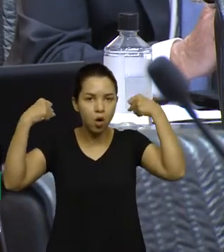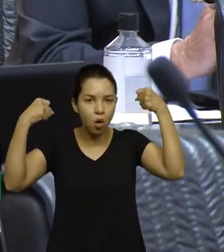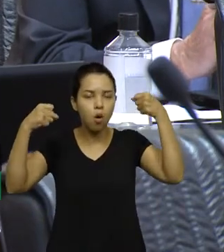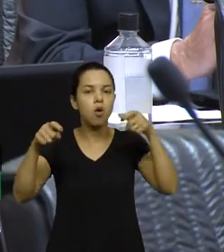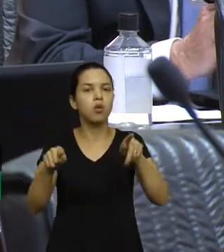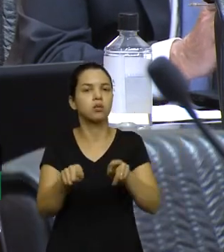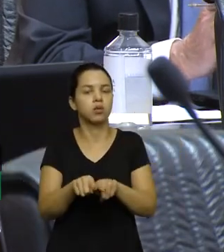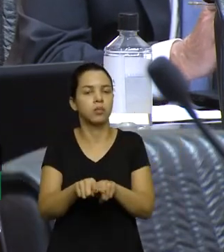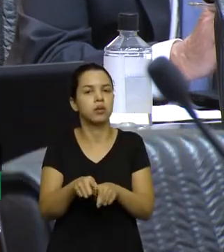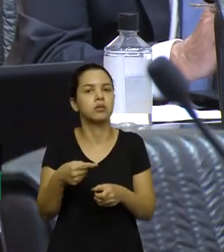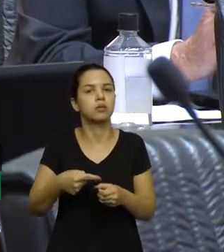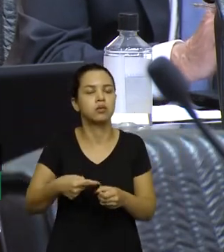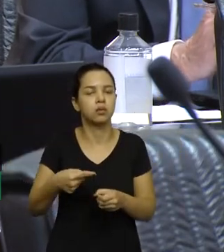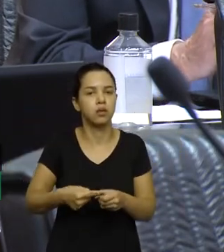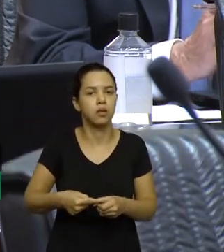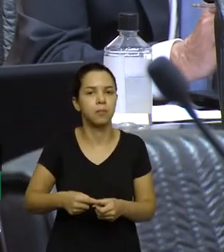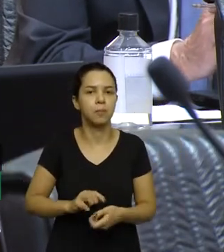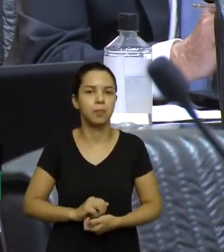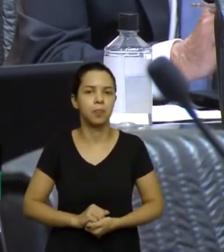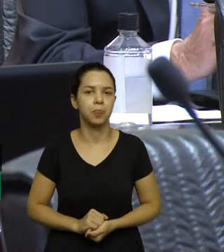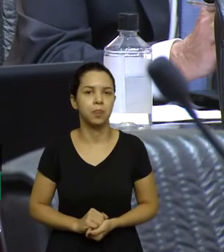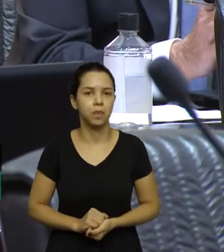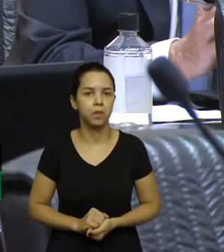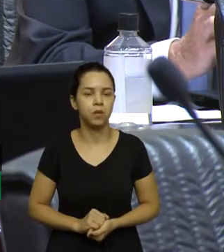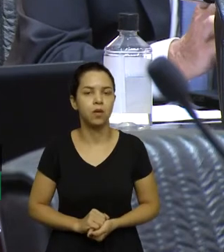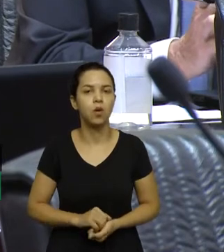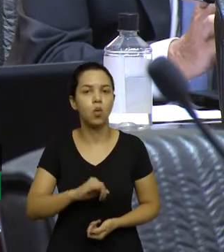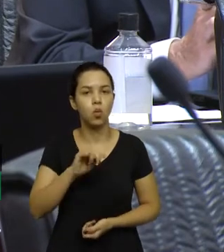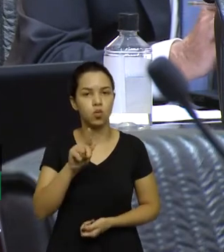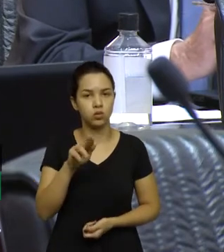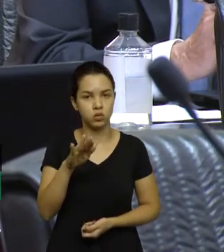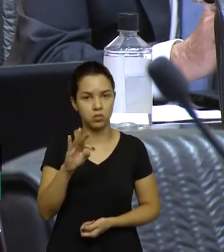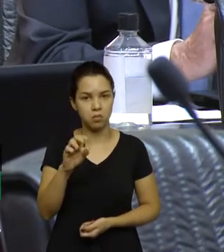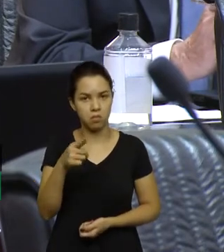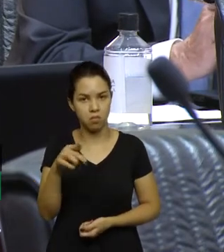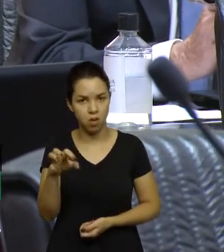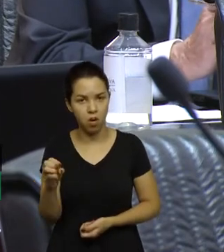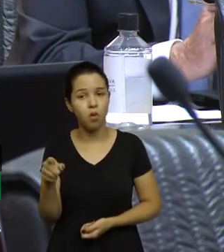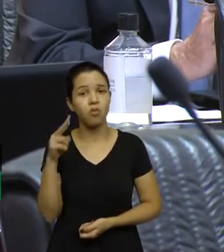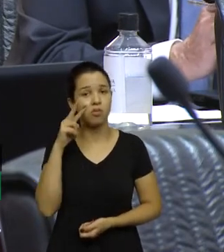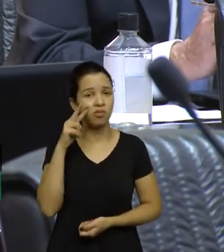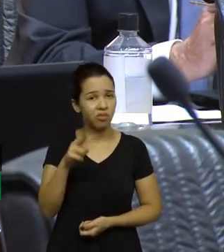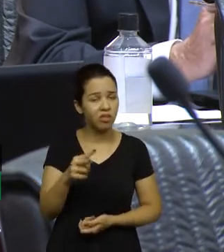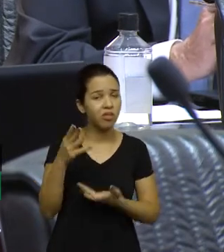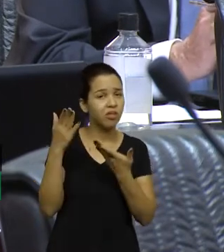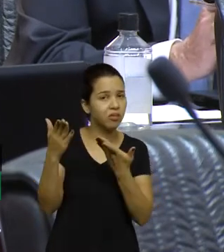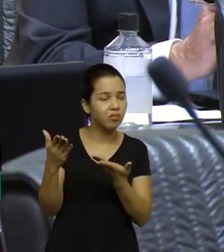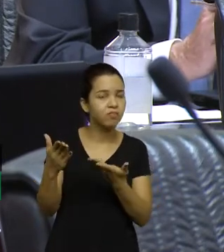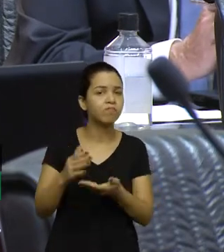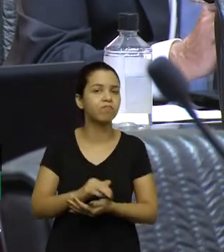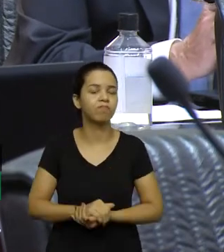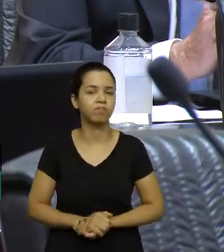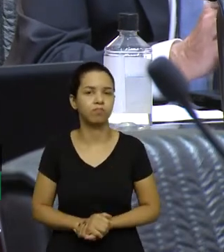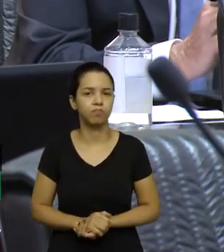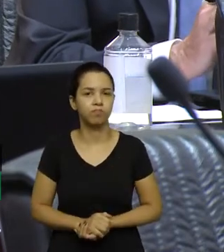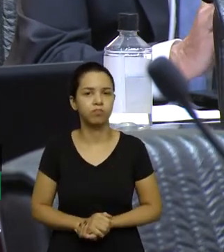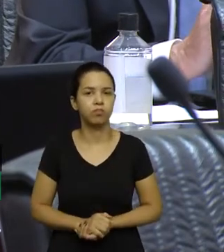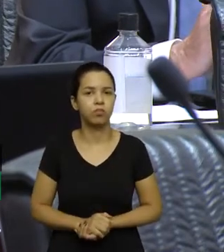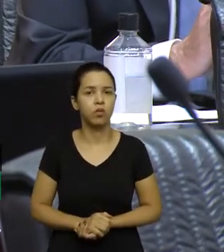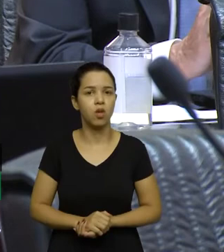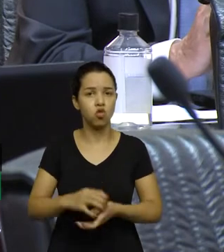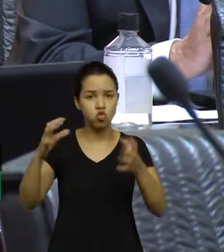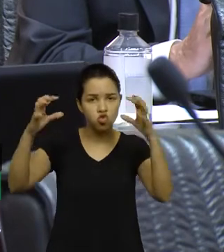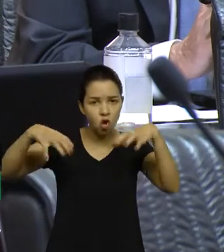Infantil, Joana de Guzmão, que vocês puderam ver aqui a situação do hospital, e que não é só chove